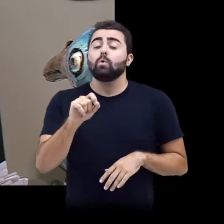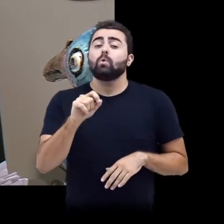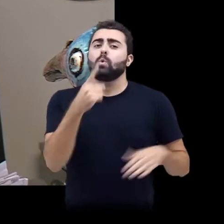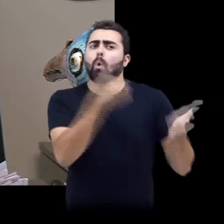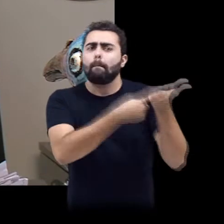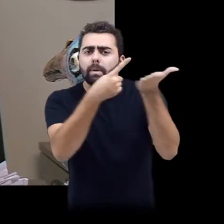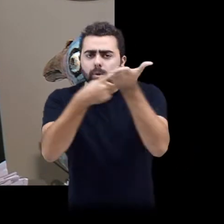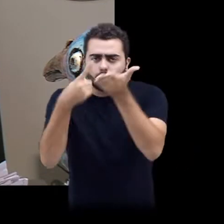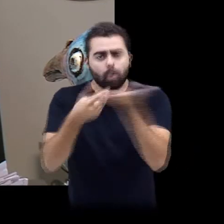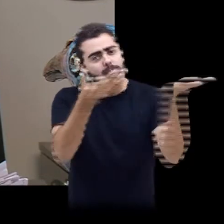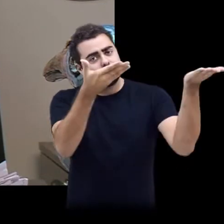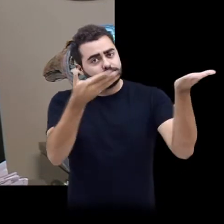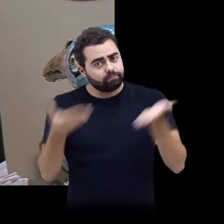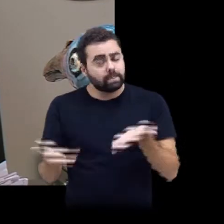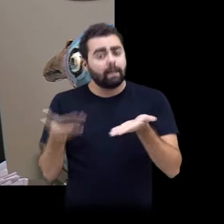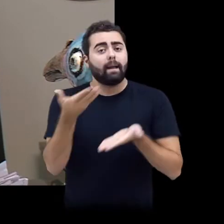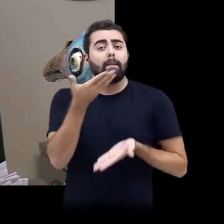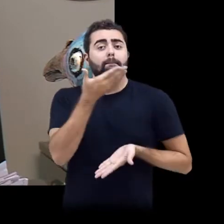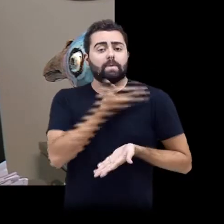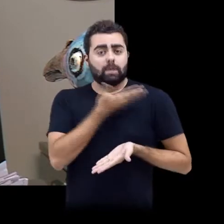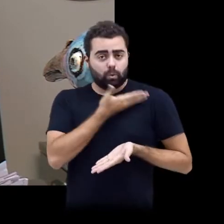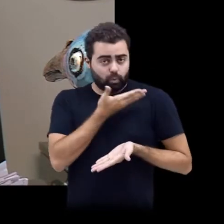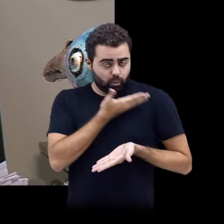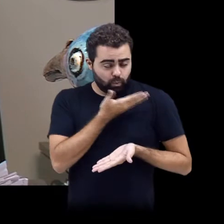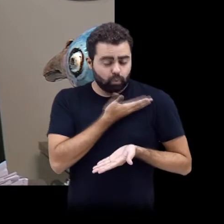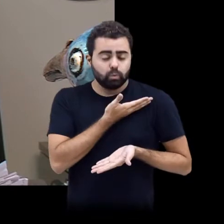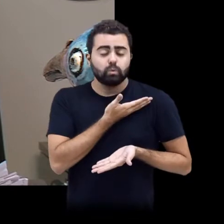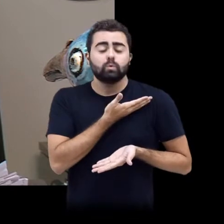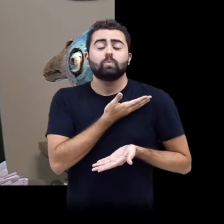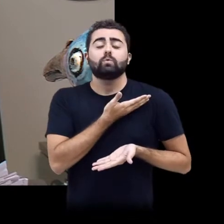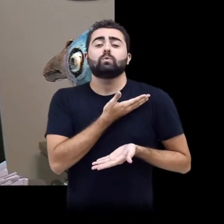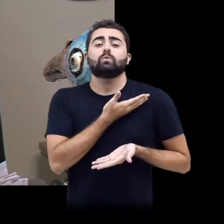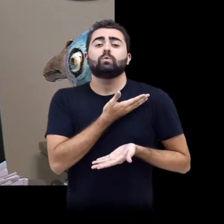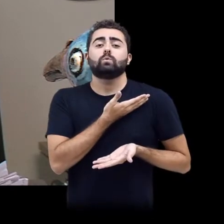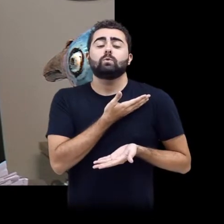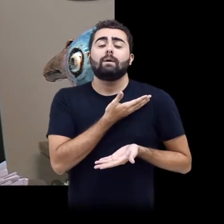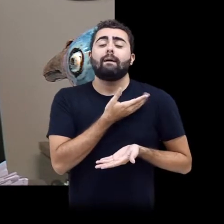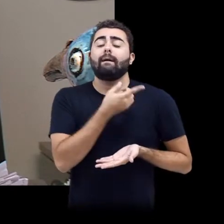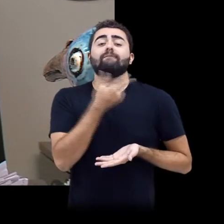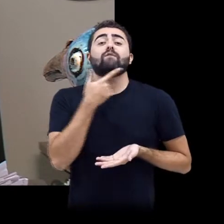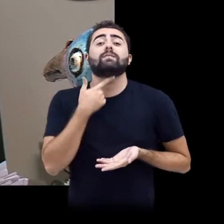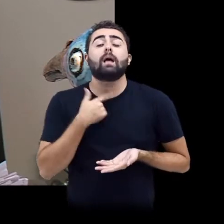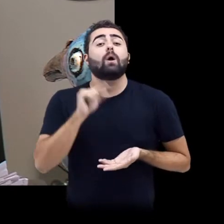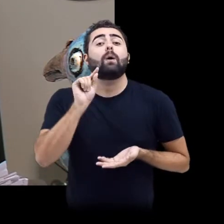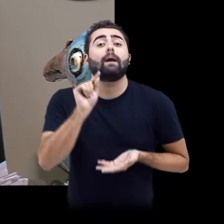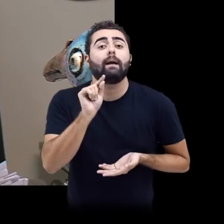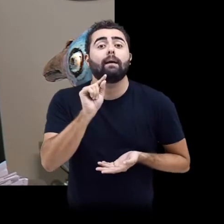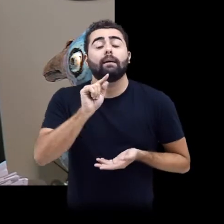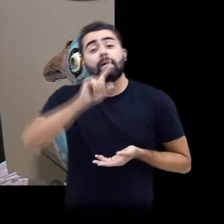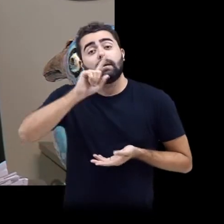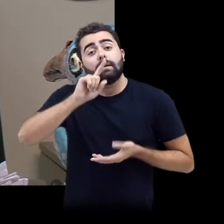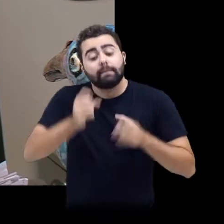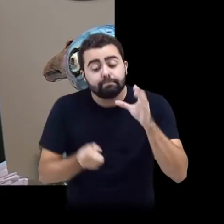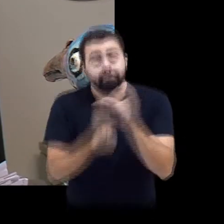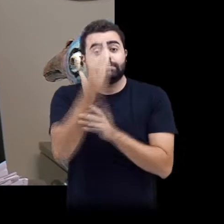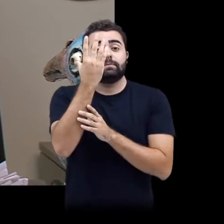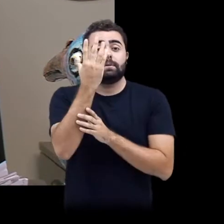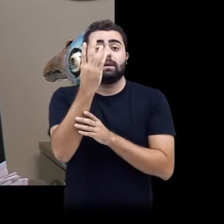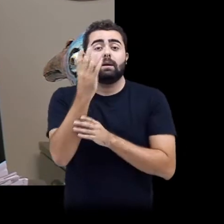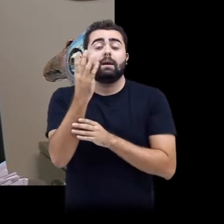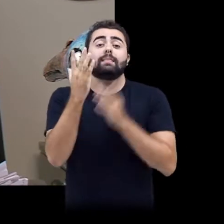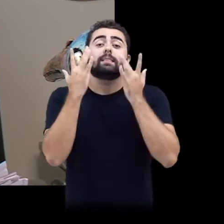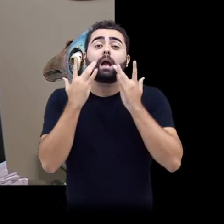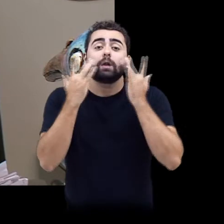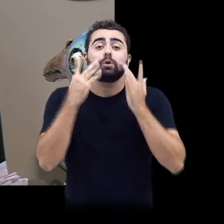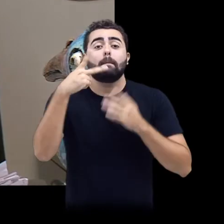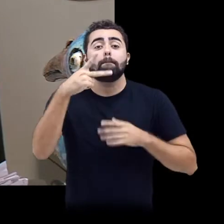convidar amigos Leda Alves. para criar o Teatro Popular do Nordeste, dando